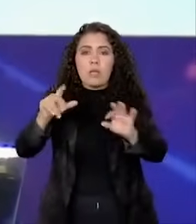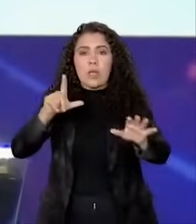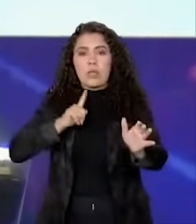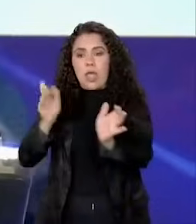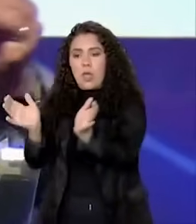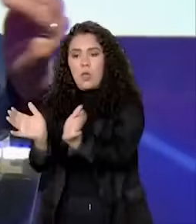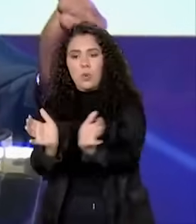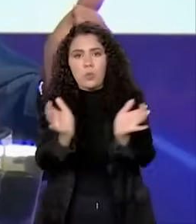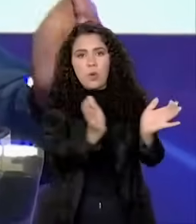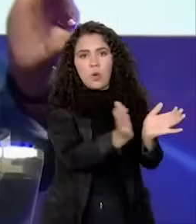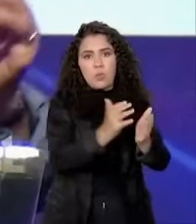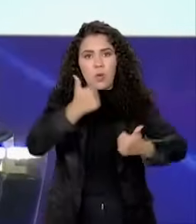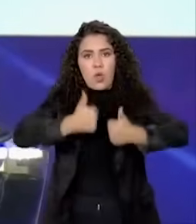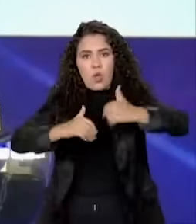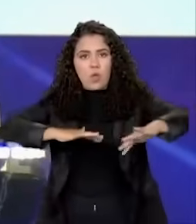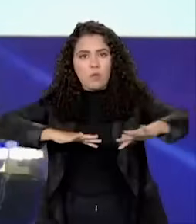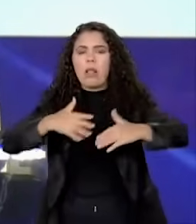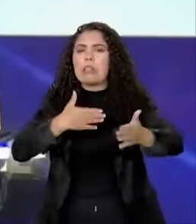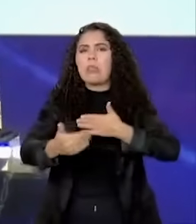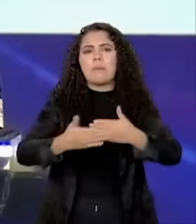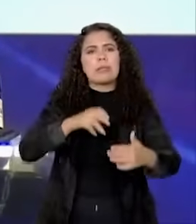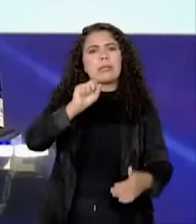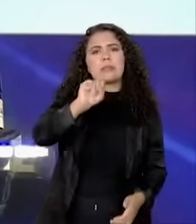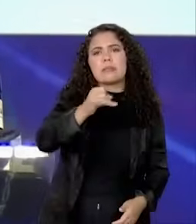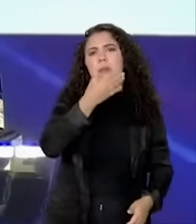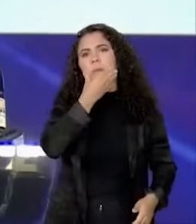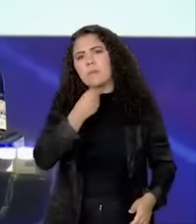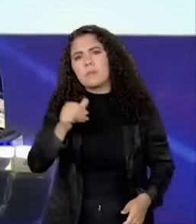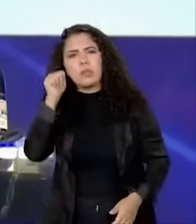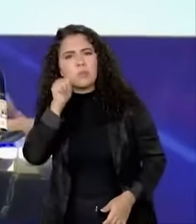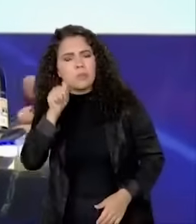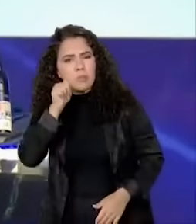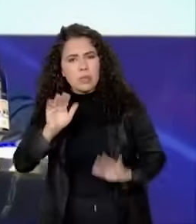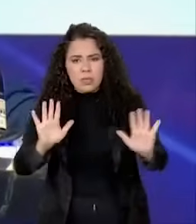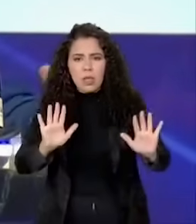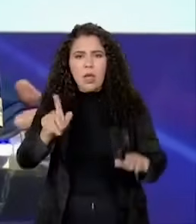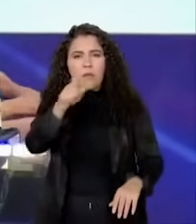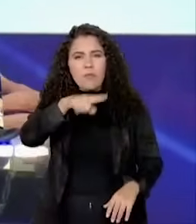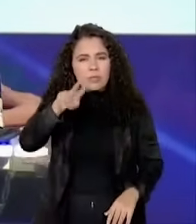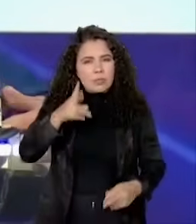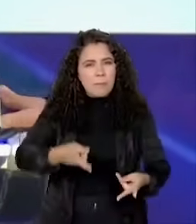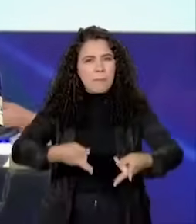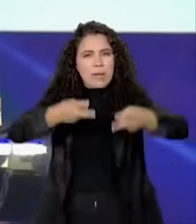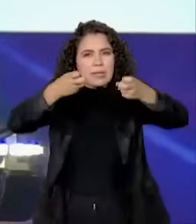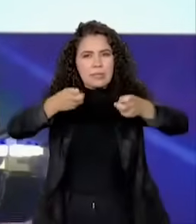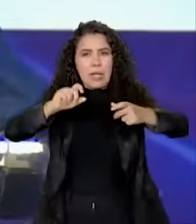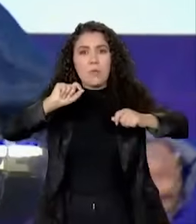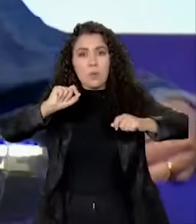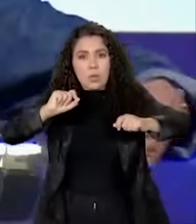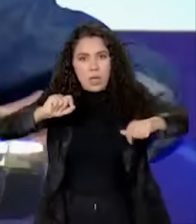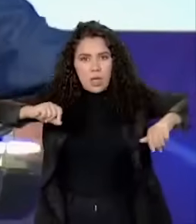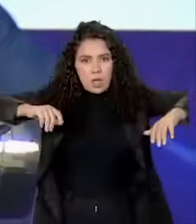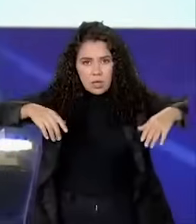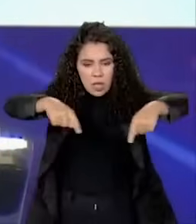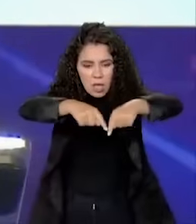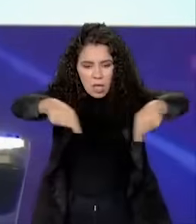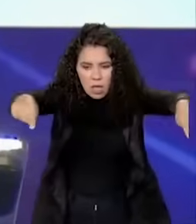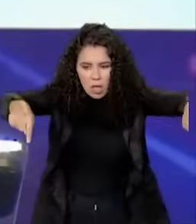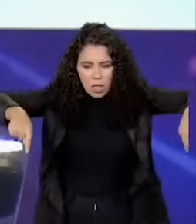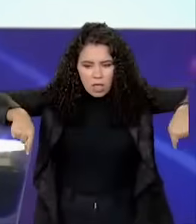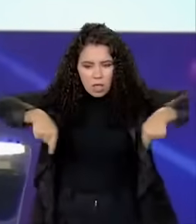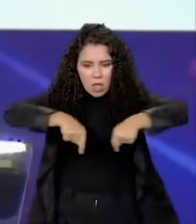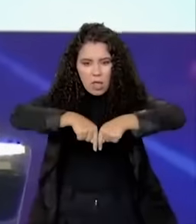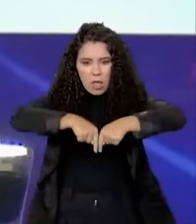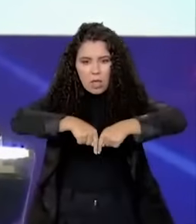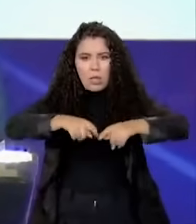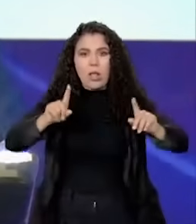futebol, seja feminino ou masculino. Vocês veem que no meio do campo, antes do jogo começar, todas as